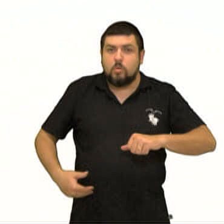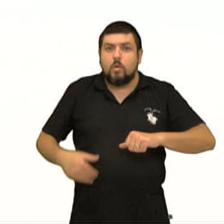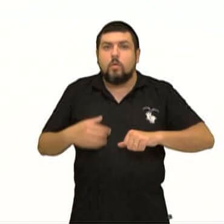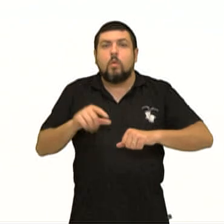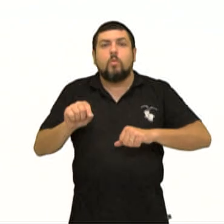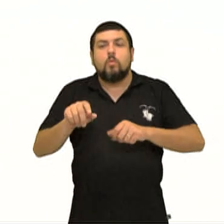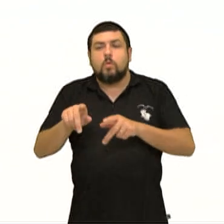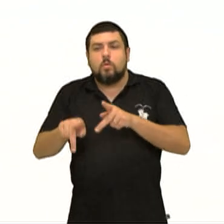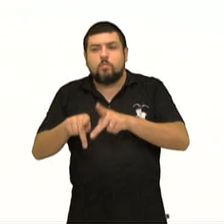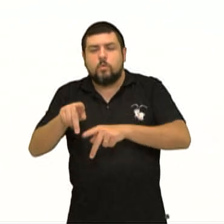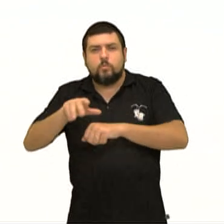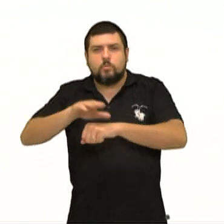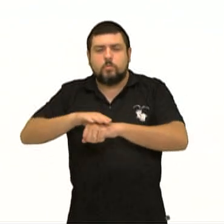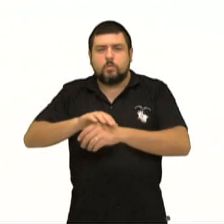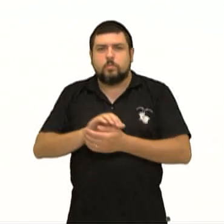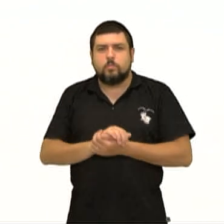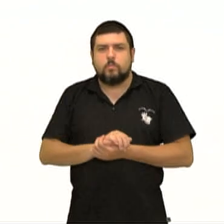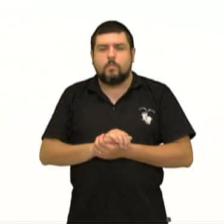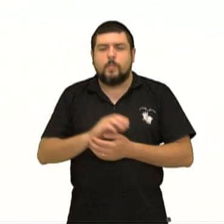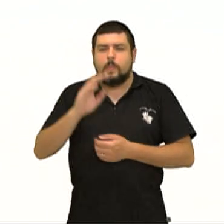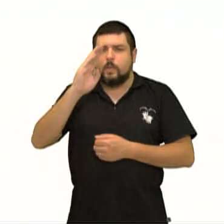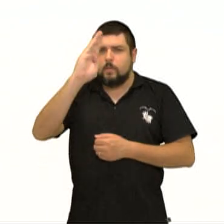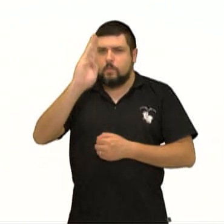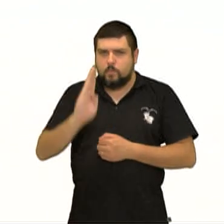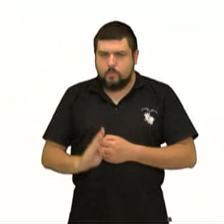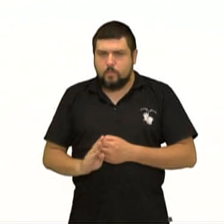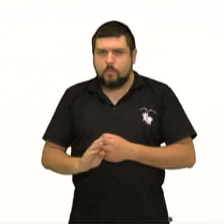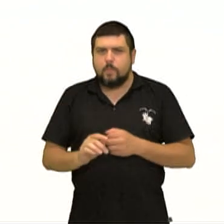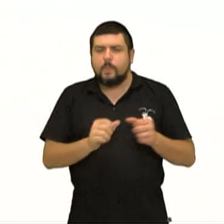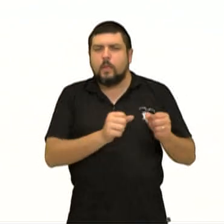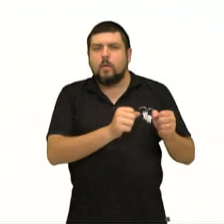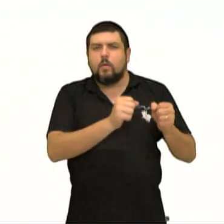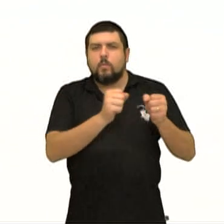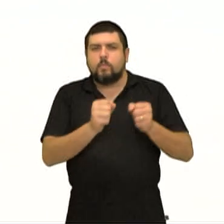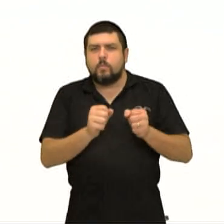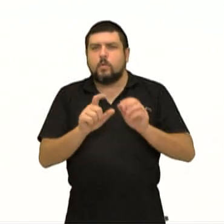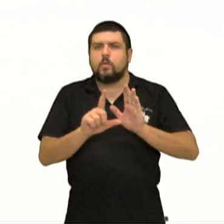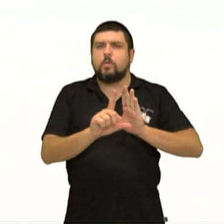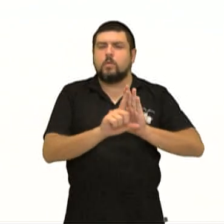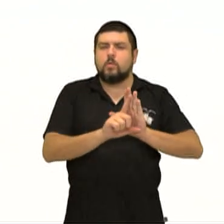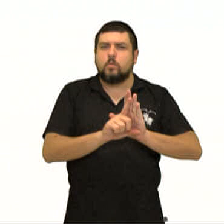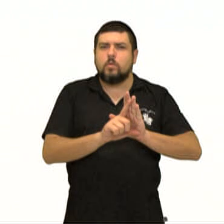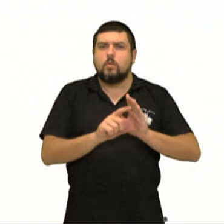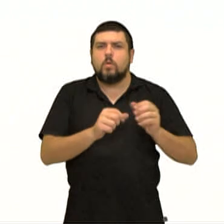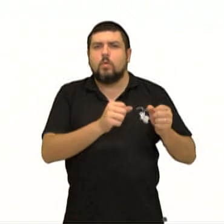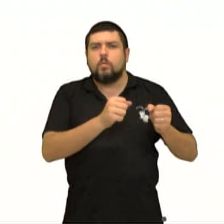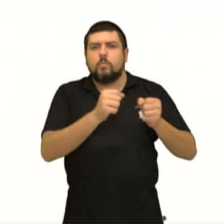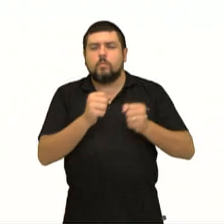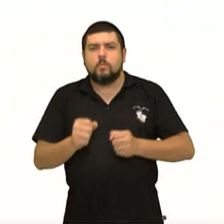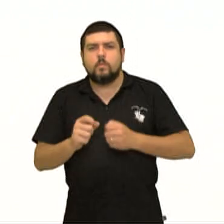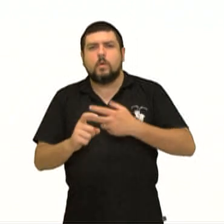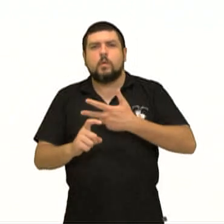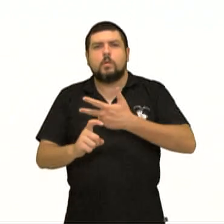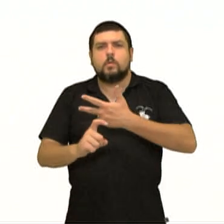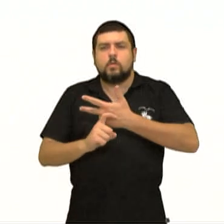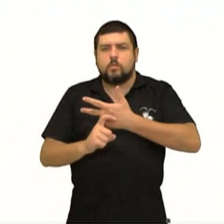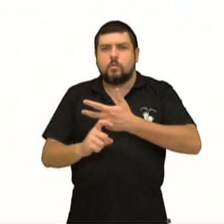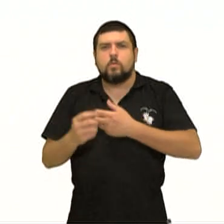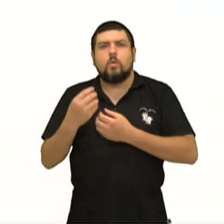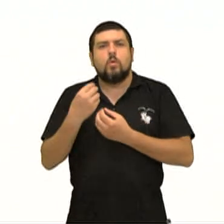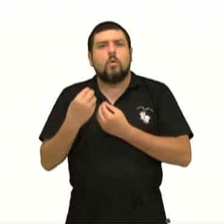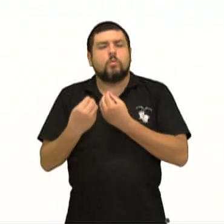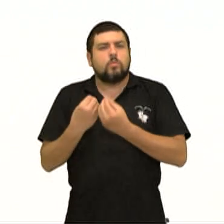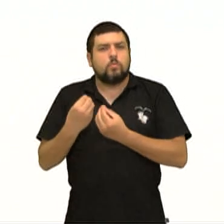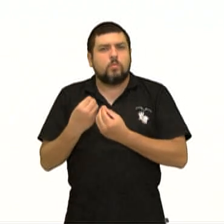poder executivo quanto o poder legislativo, eles são escolhidos através de voto, né? Você escolhe o presidente, você escolhe o